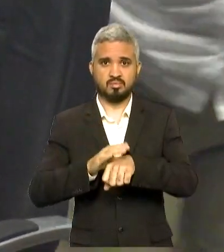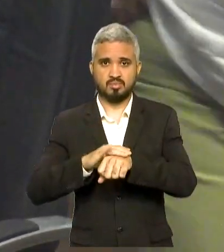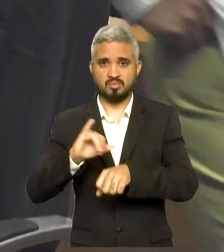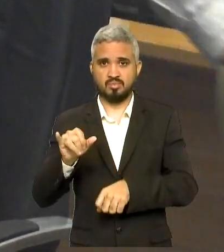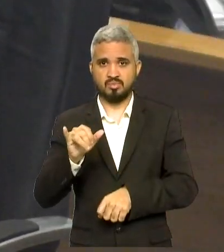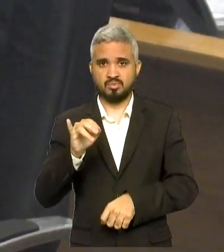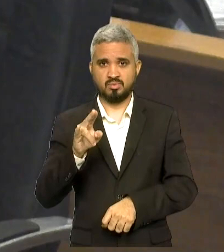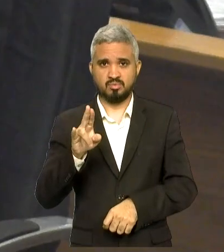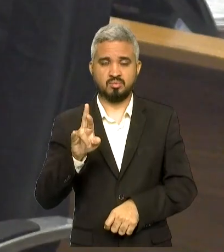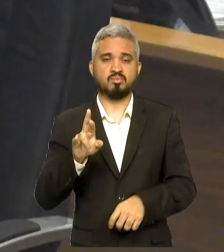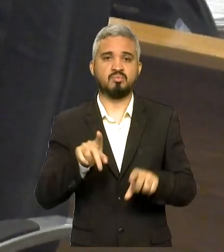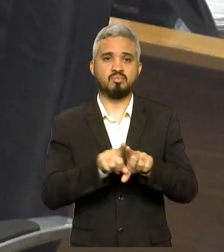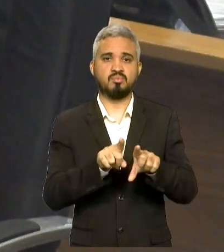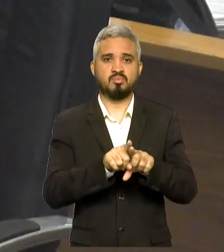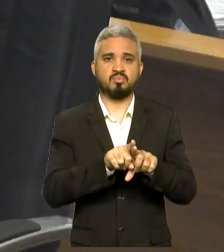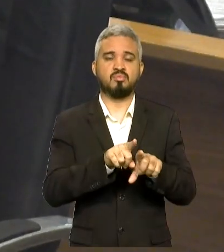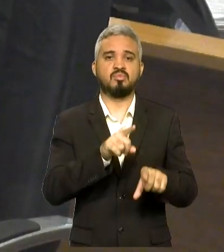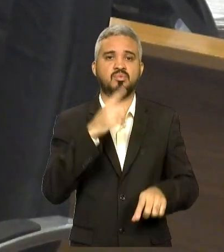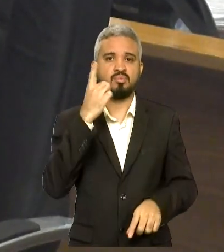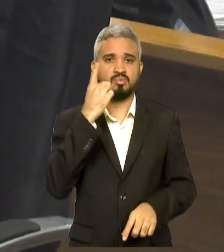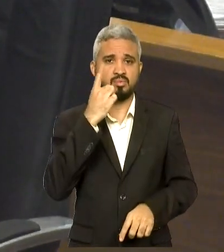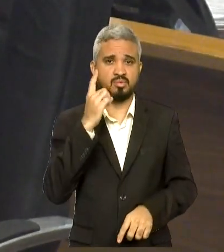460/2023, de autoria do deputado Iracema Vale,